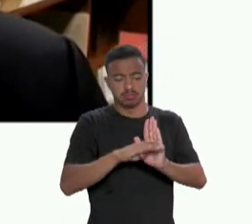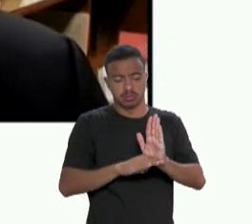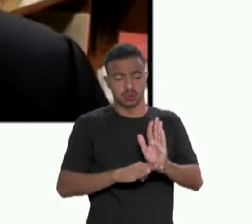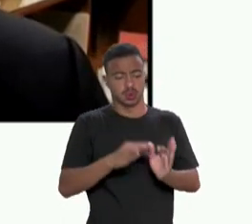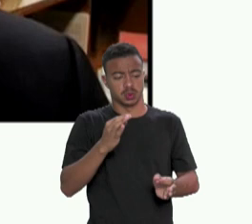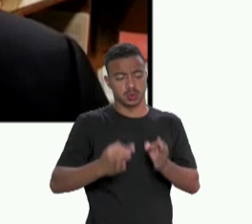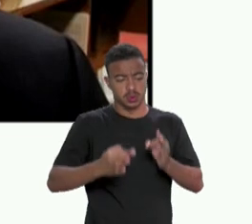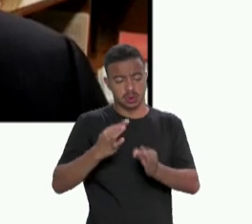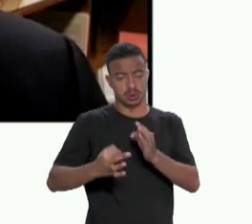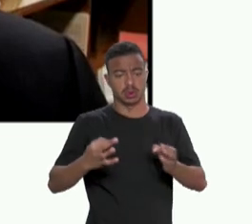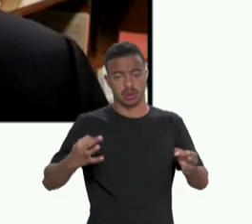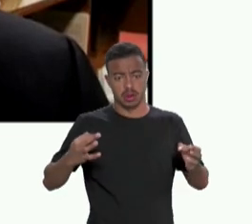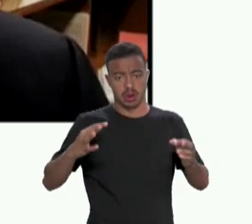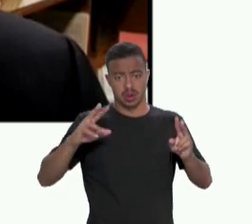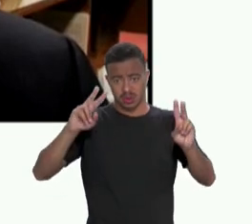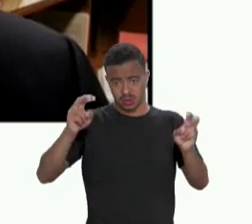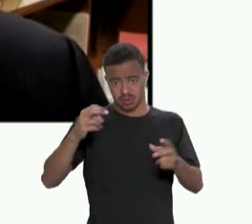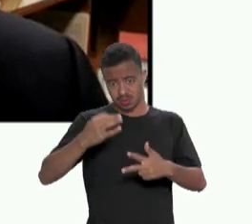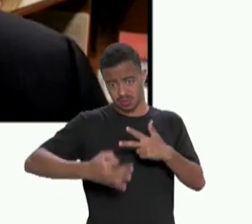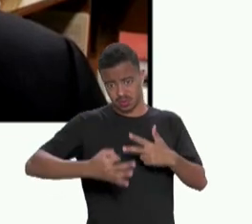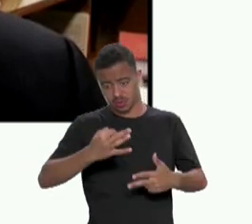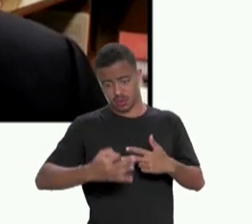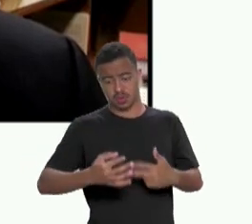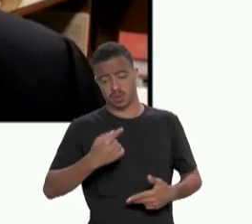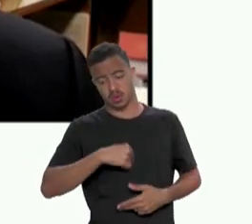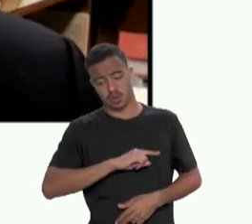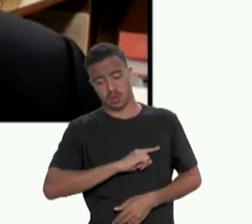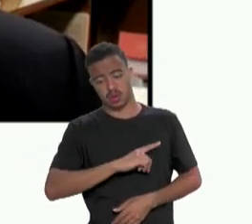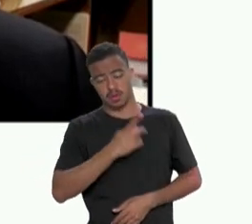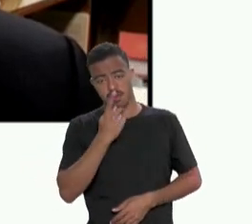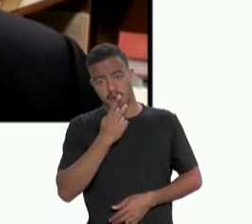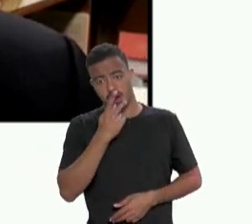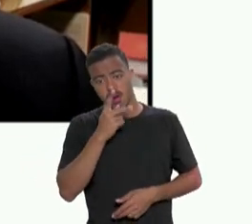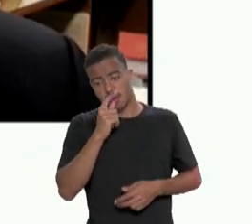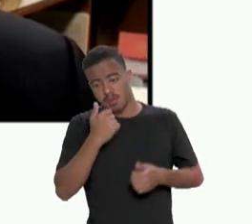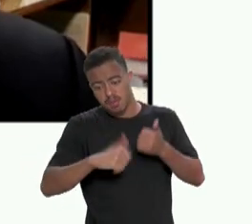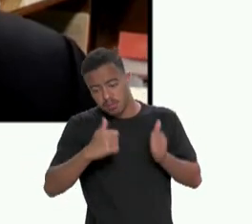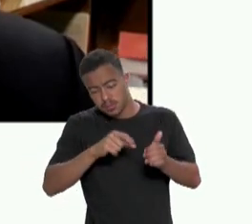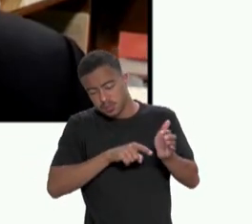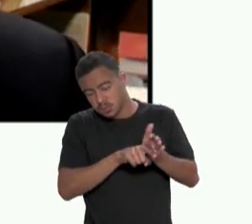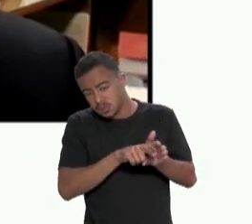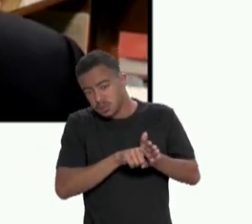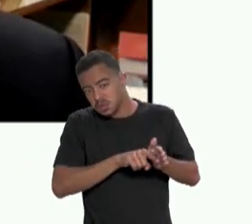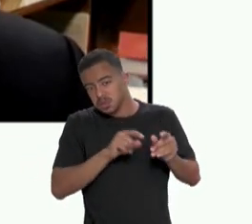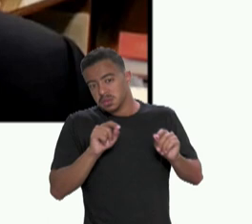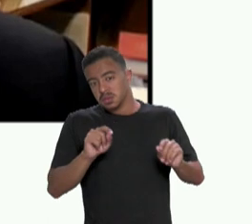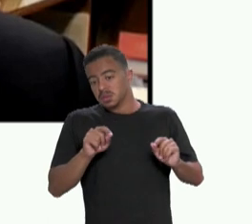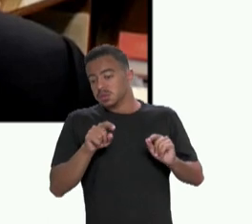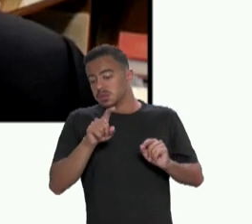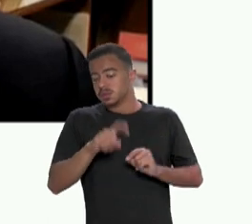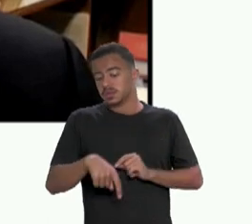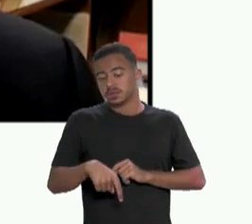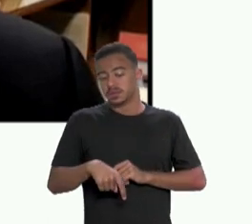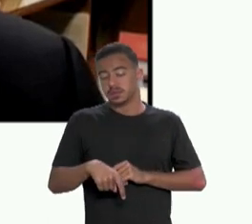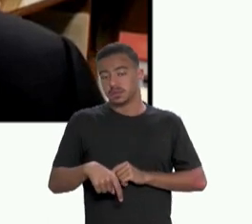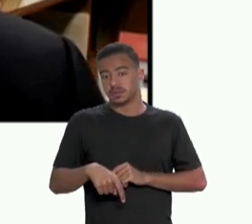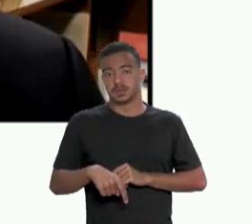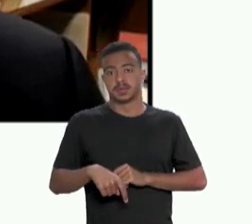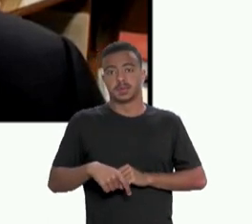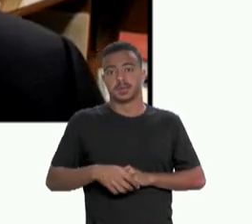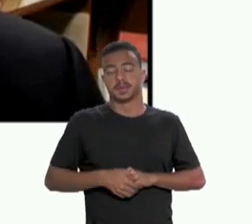Judiciário que nós estamos pretendendo o último análise é a vigência